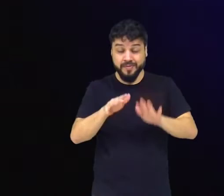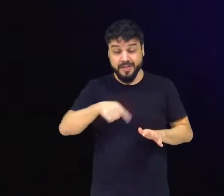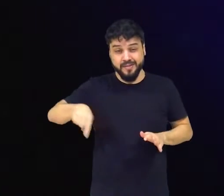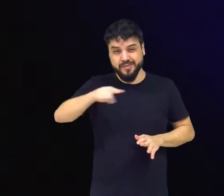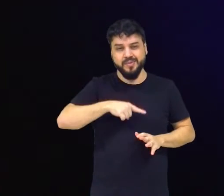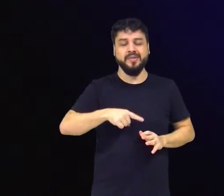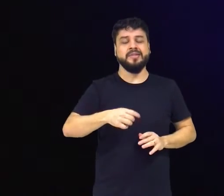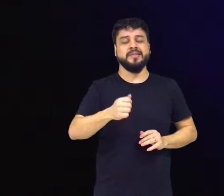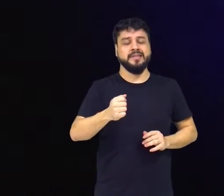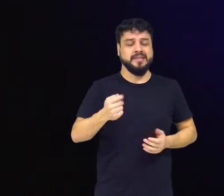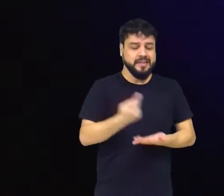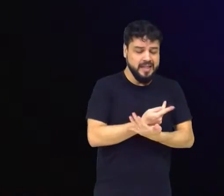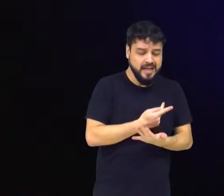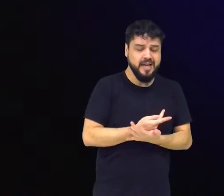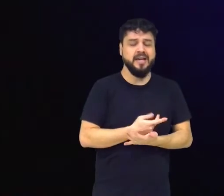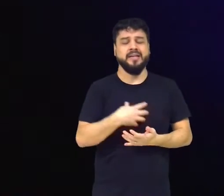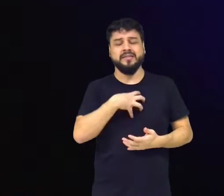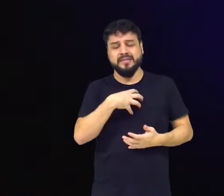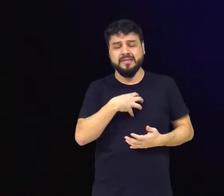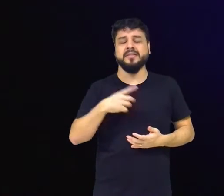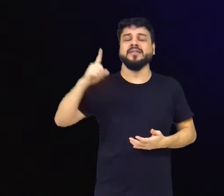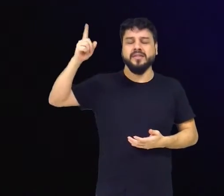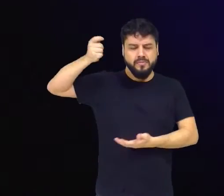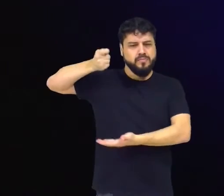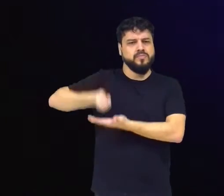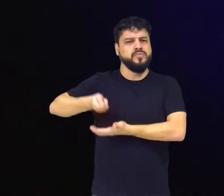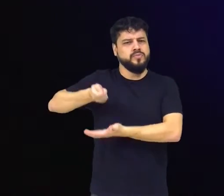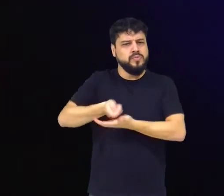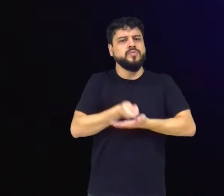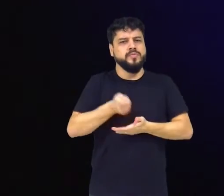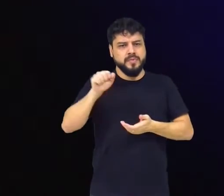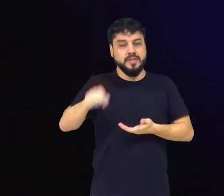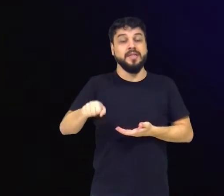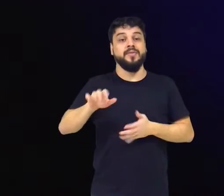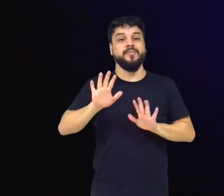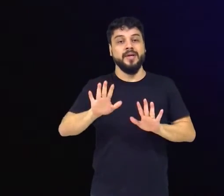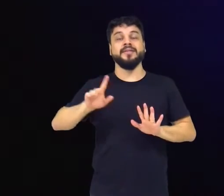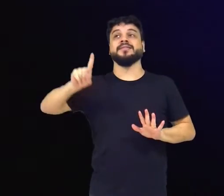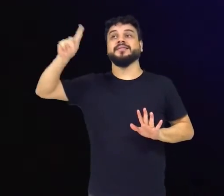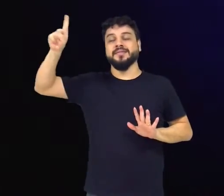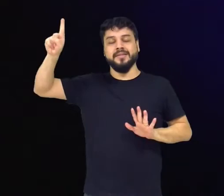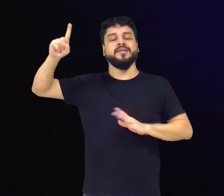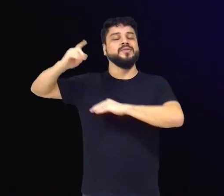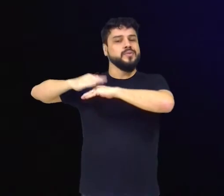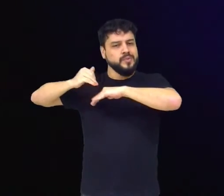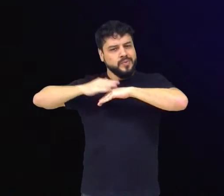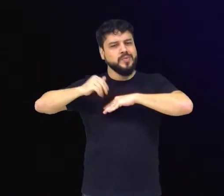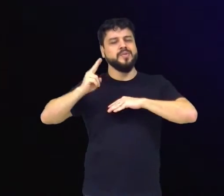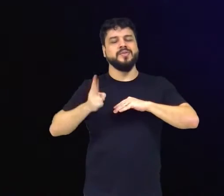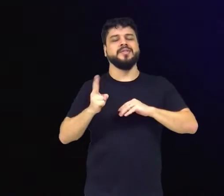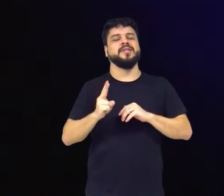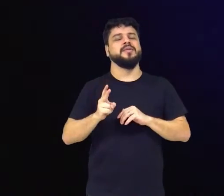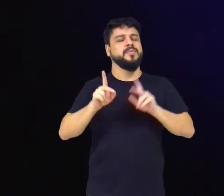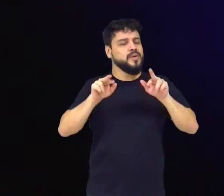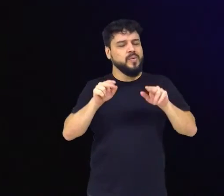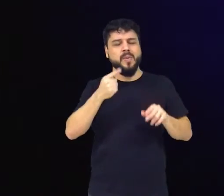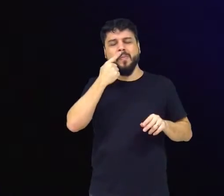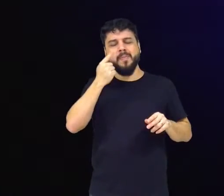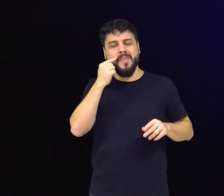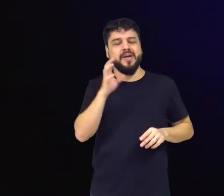mas o consolo é que elas são graciosas para restaurar, como um pai ama o seu filho. Veja o que diz em Hebreus 12,